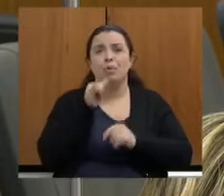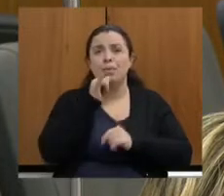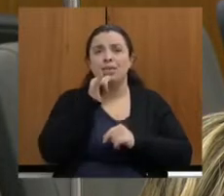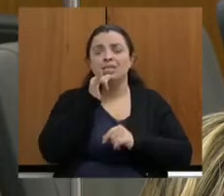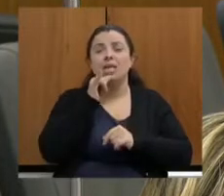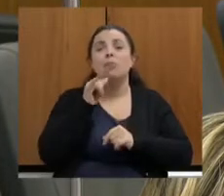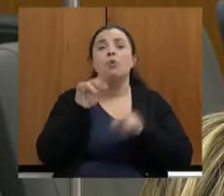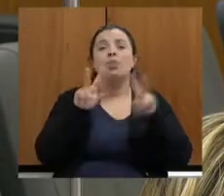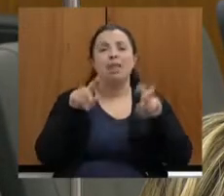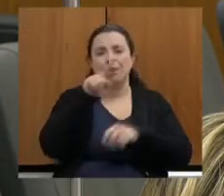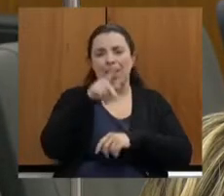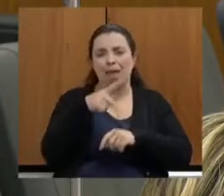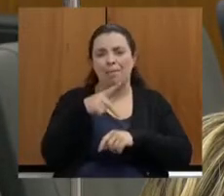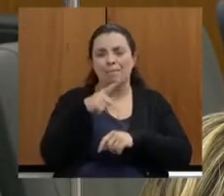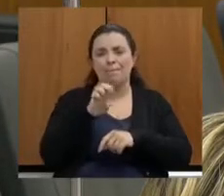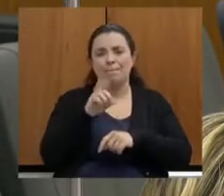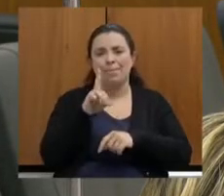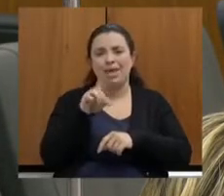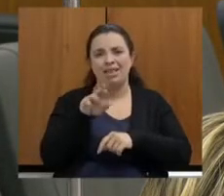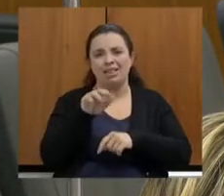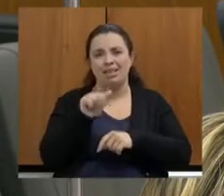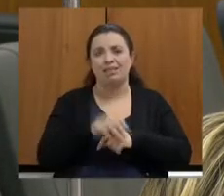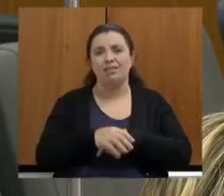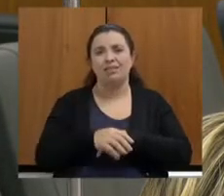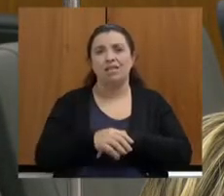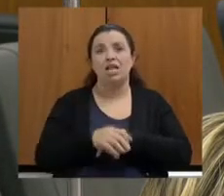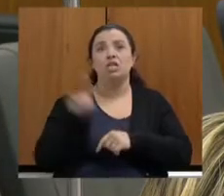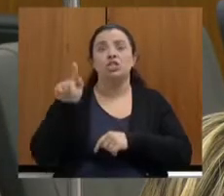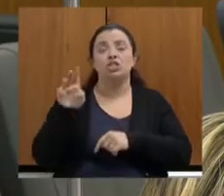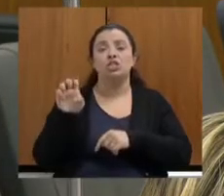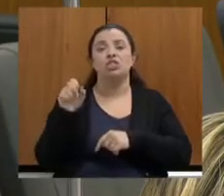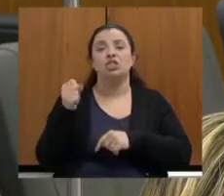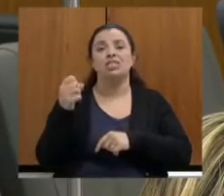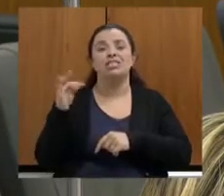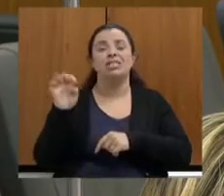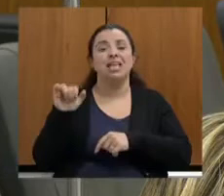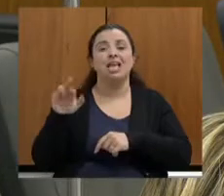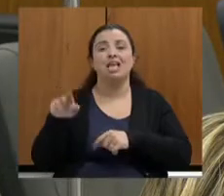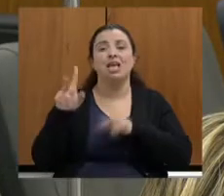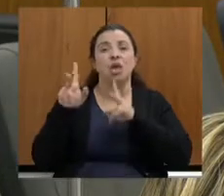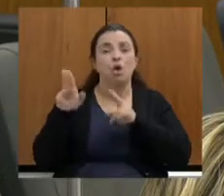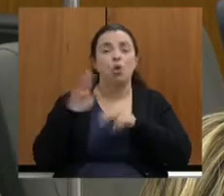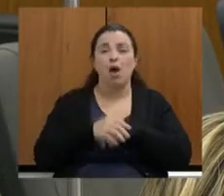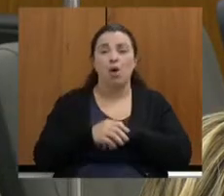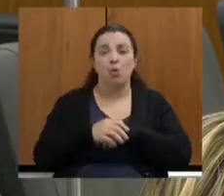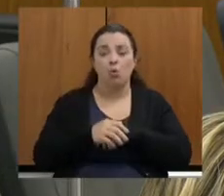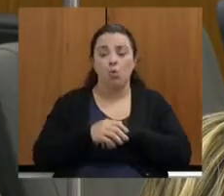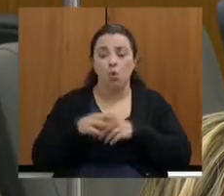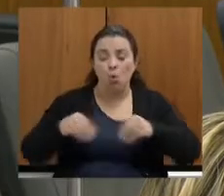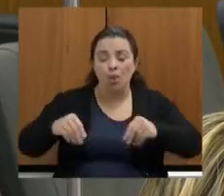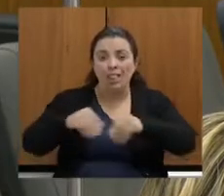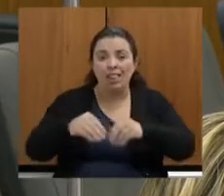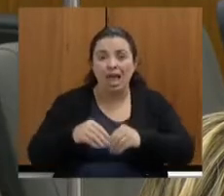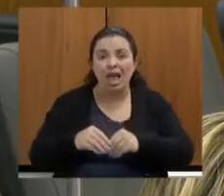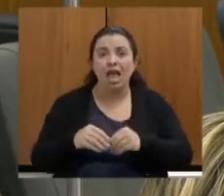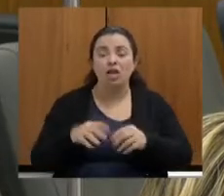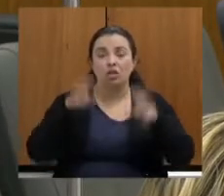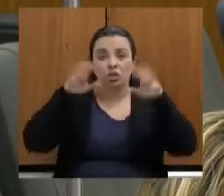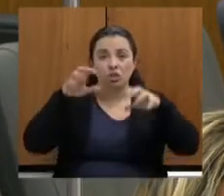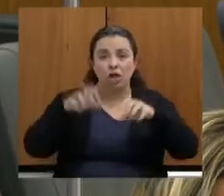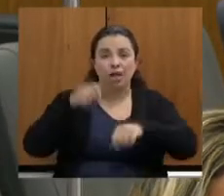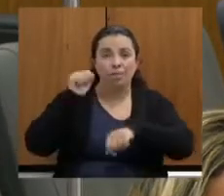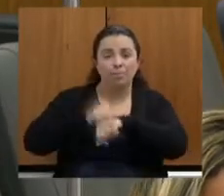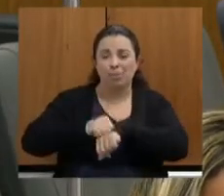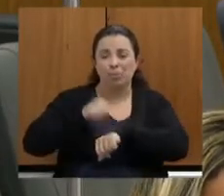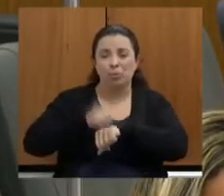o Gesteira também tá igual a seu terreno tá quase seca ele vira concreto Quando chove ele vira